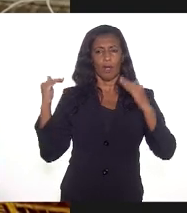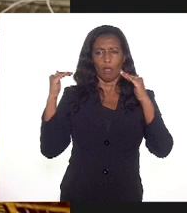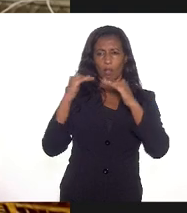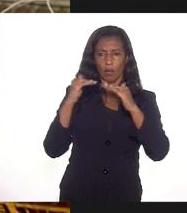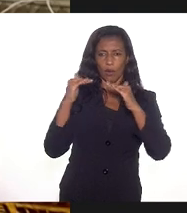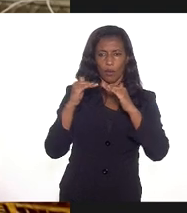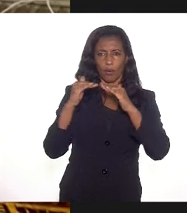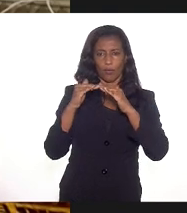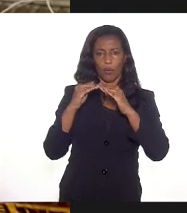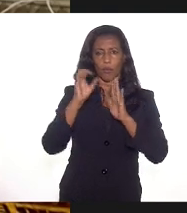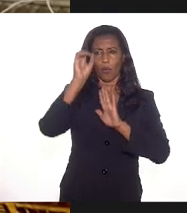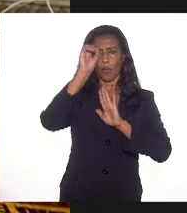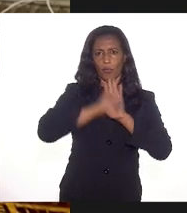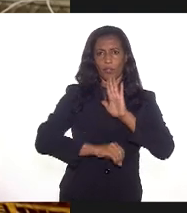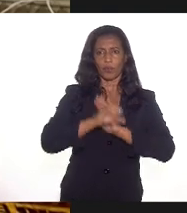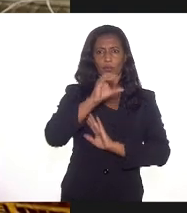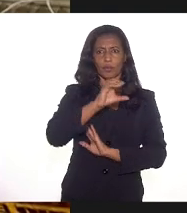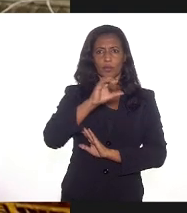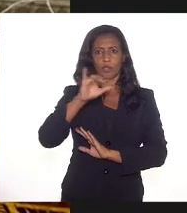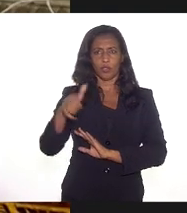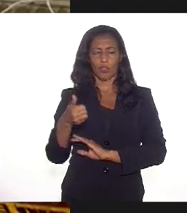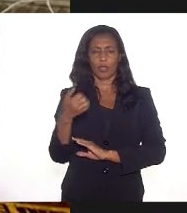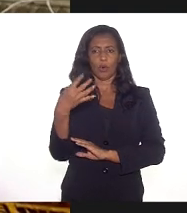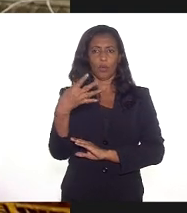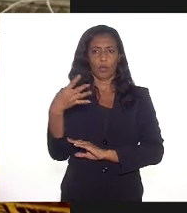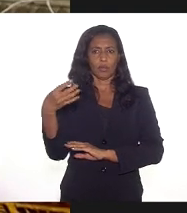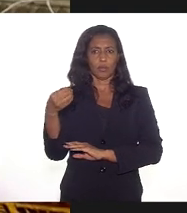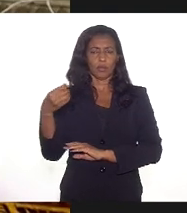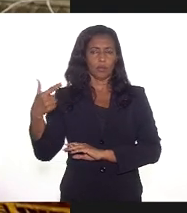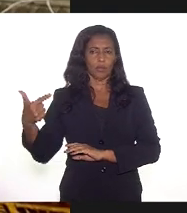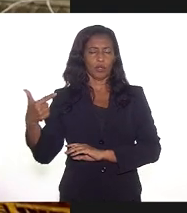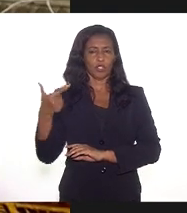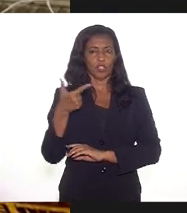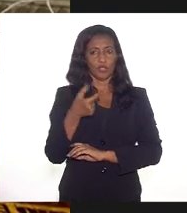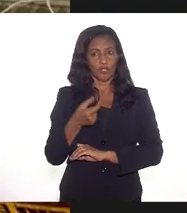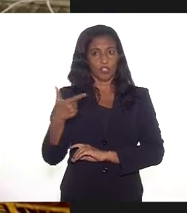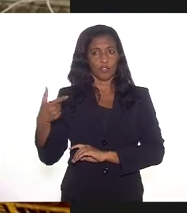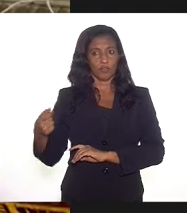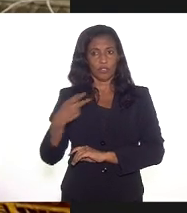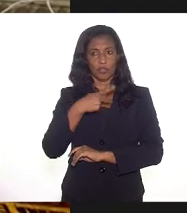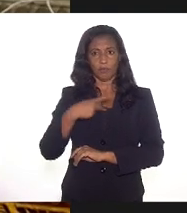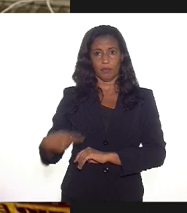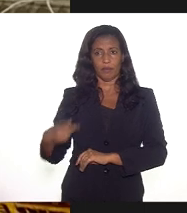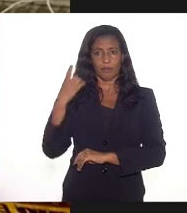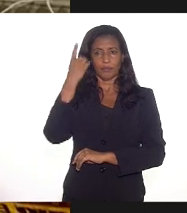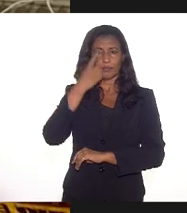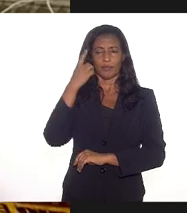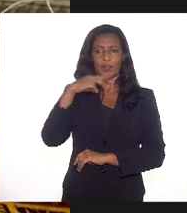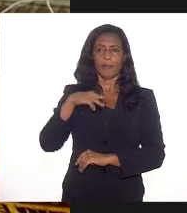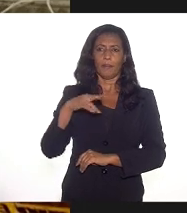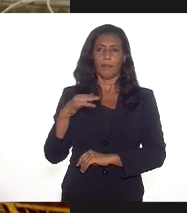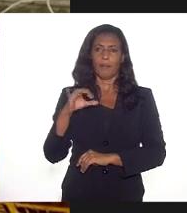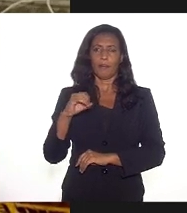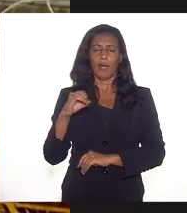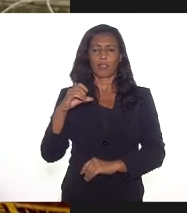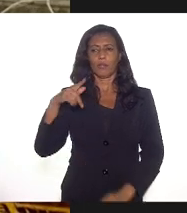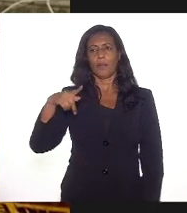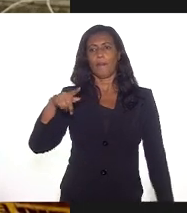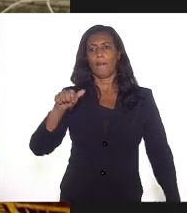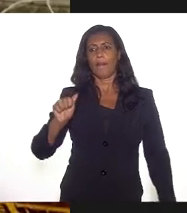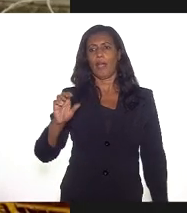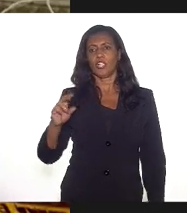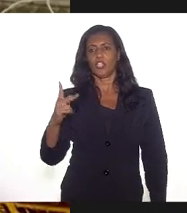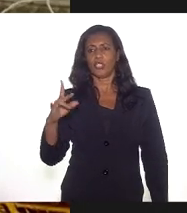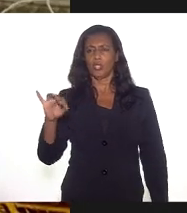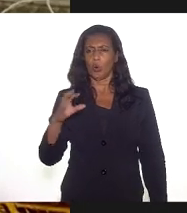da CCJ número 402 de 2020, presidente deputado Márcio Pacheco,